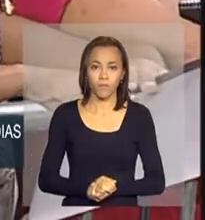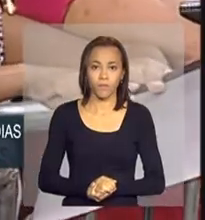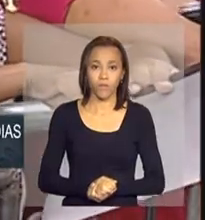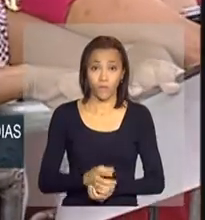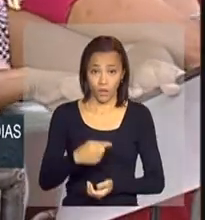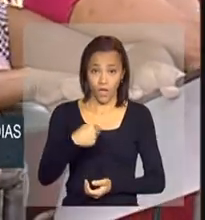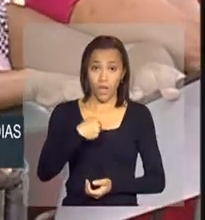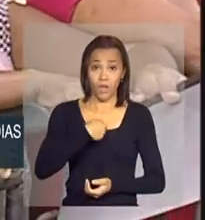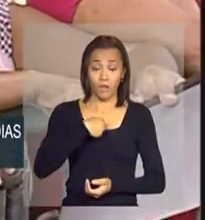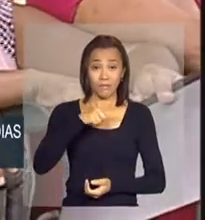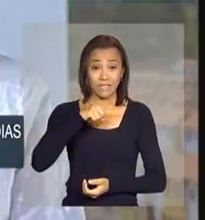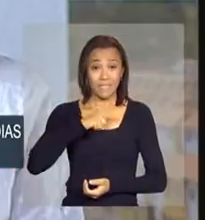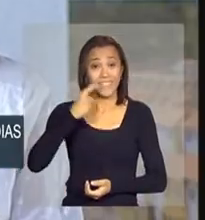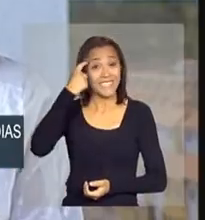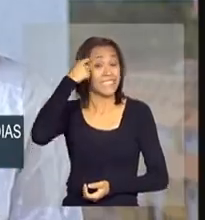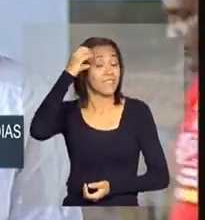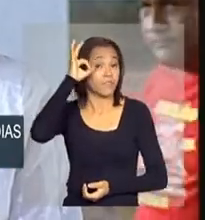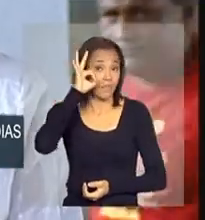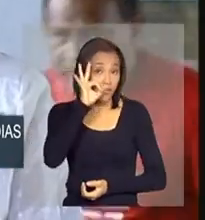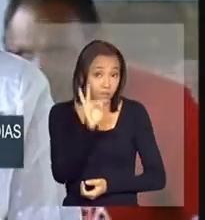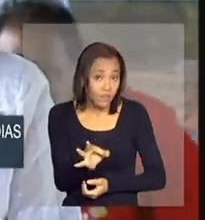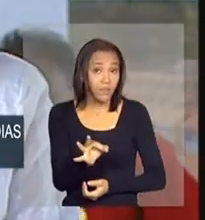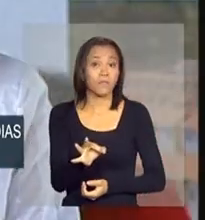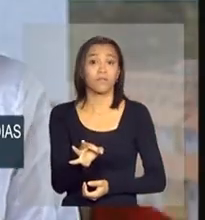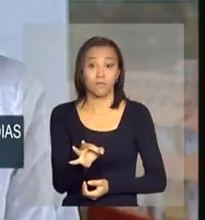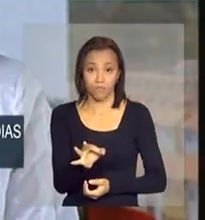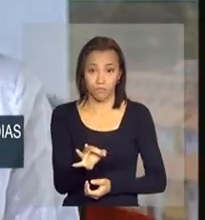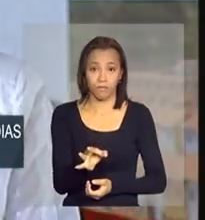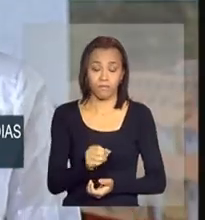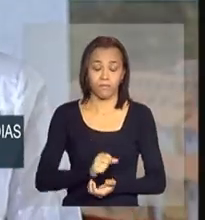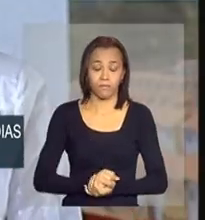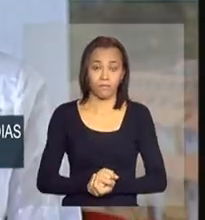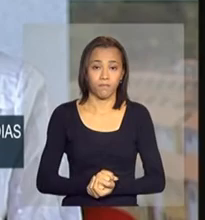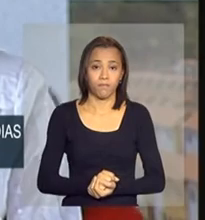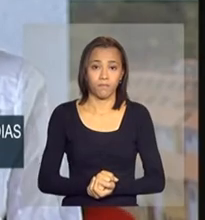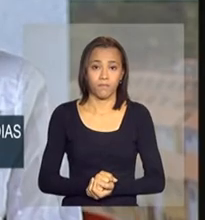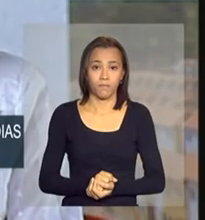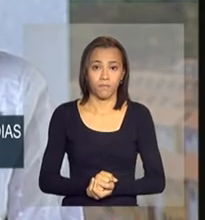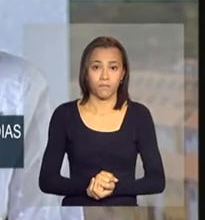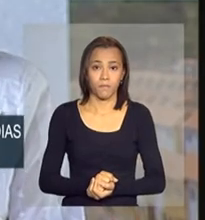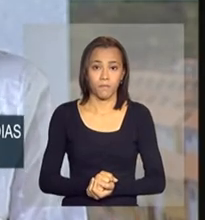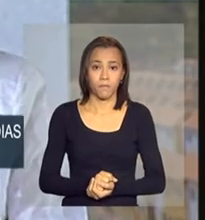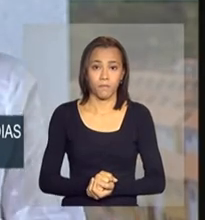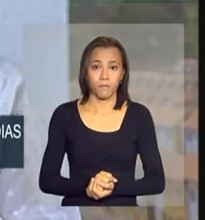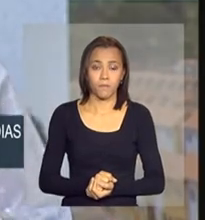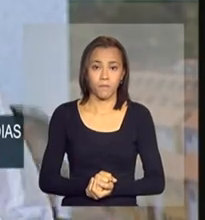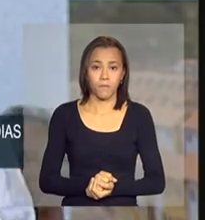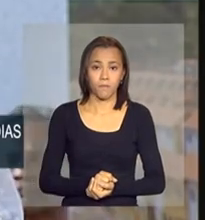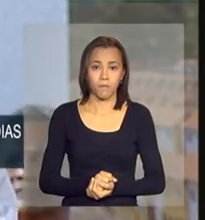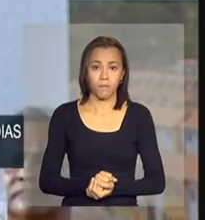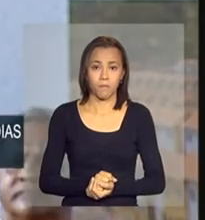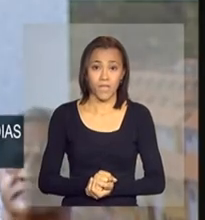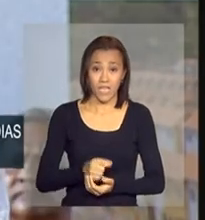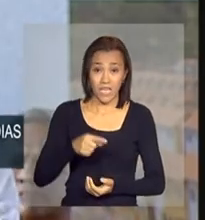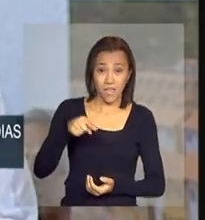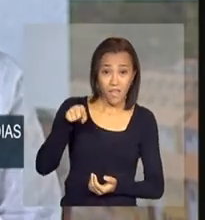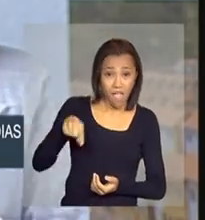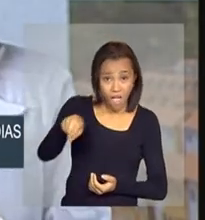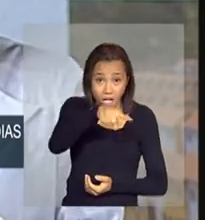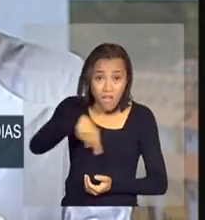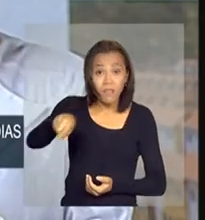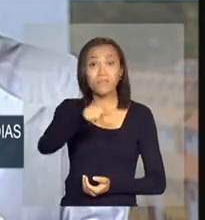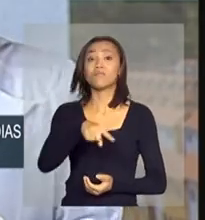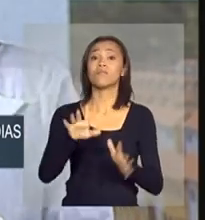e eu tenho certeza E aí a essas famílias